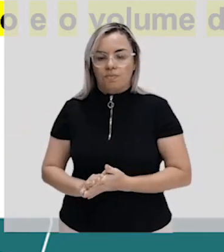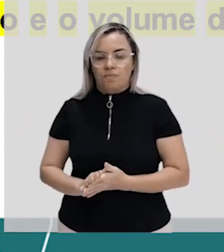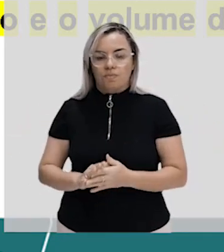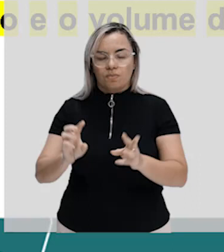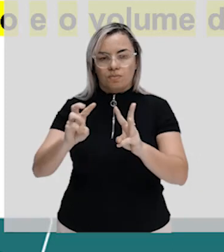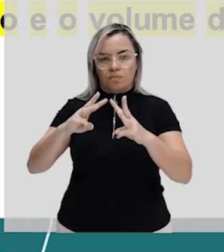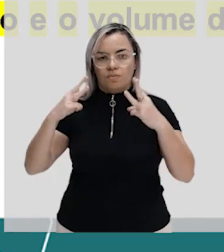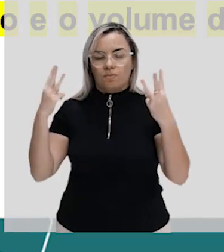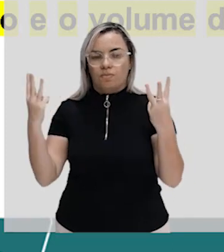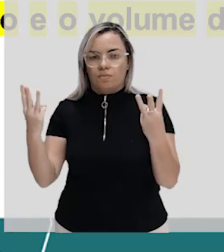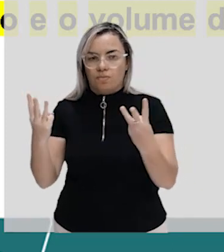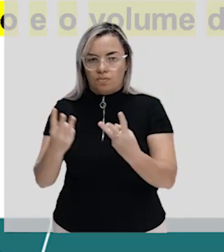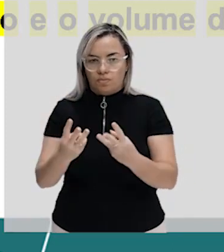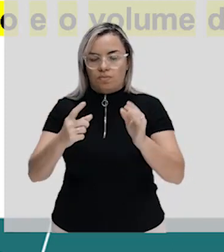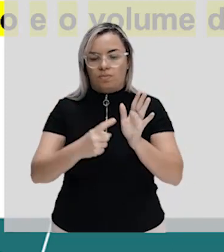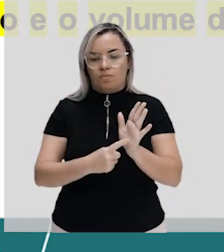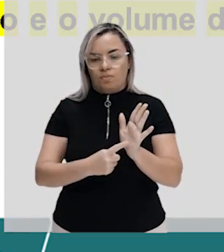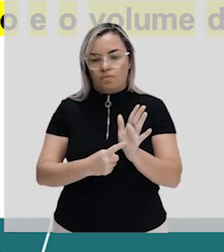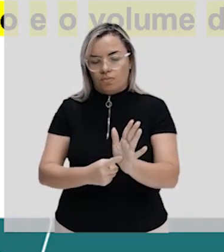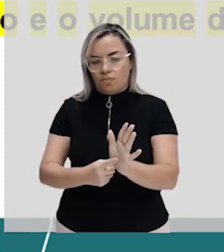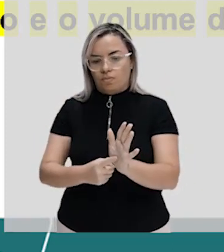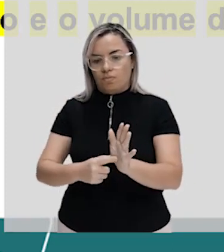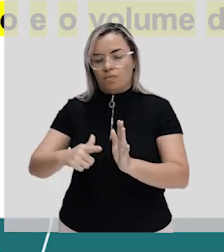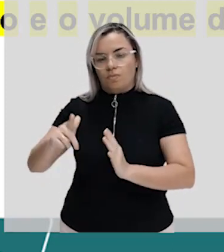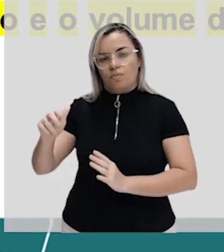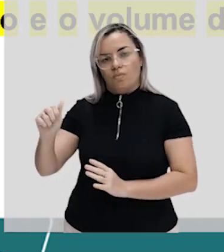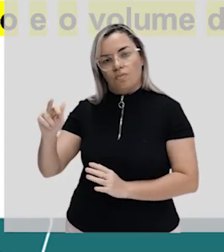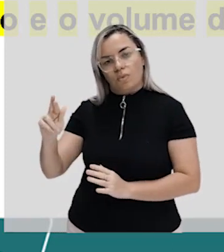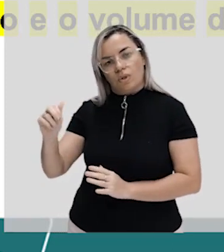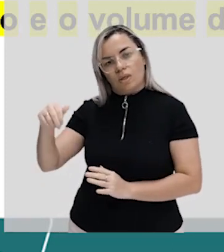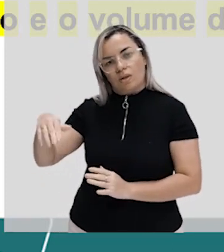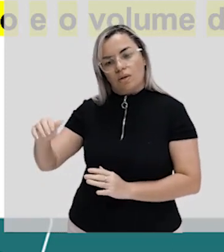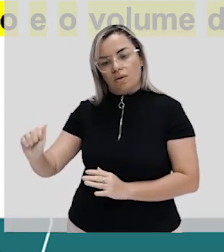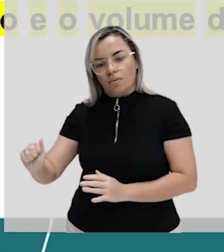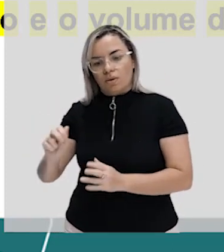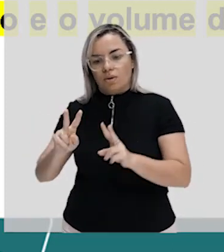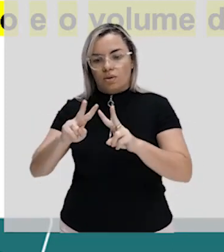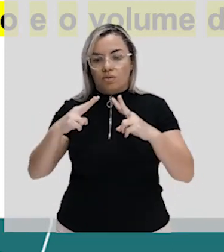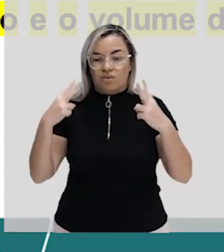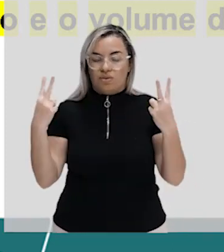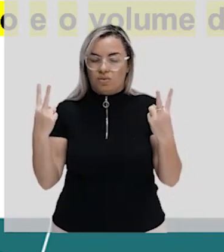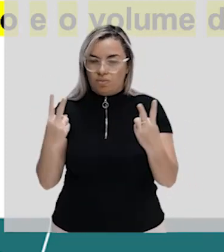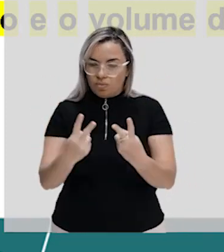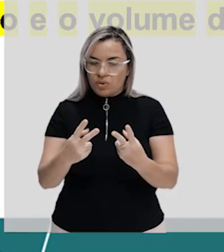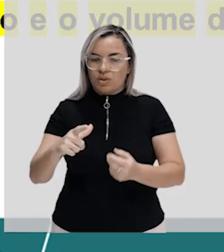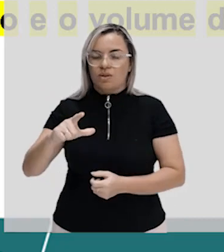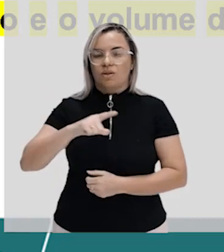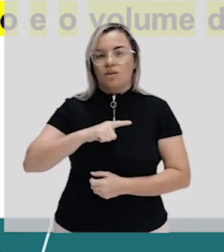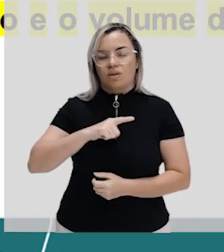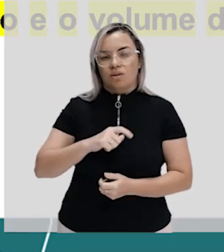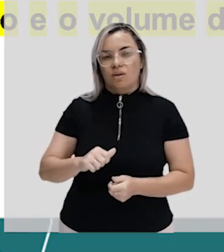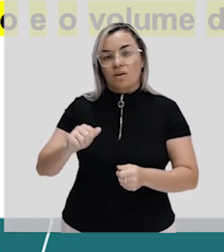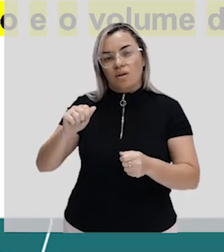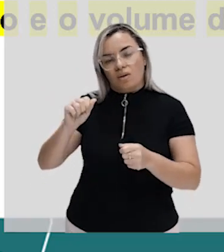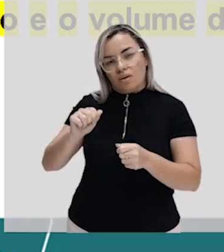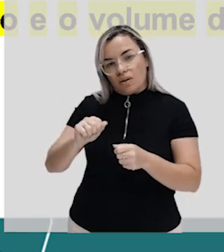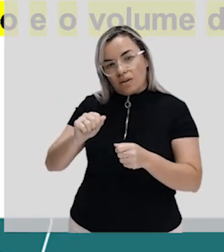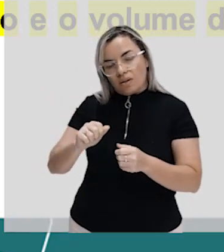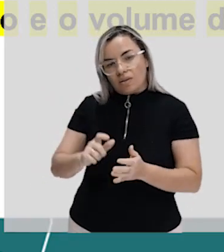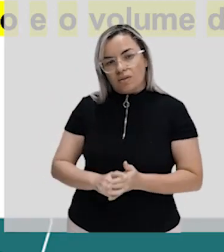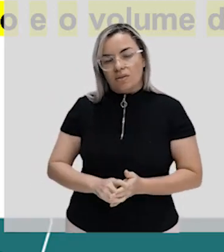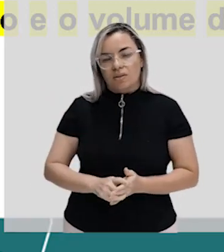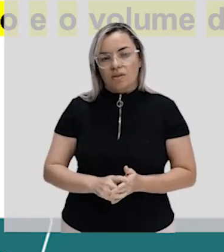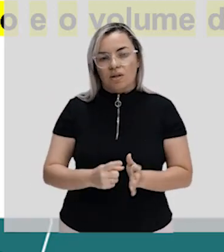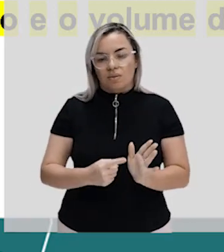é expressa, ela é dada em gramas e o volume tem que estar em litros. Então, se por acaso o